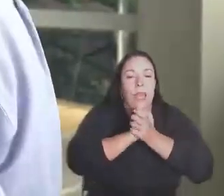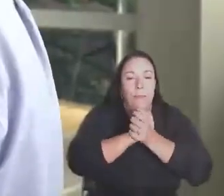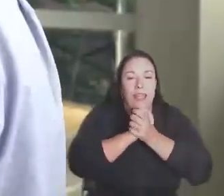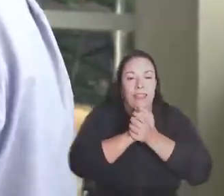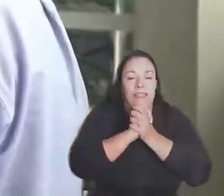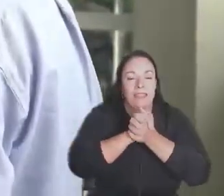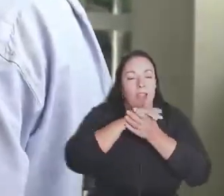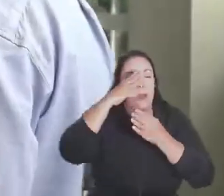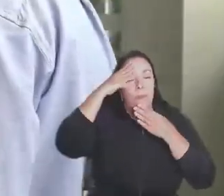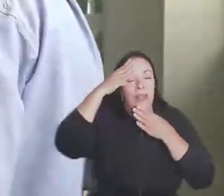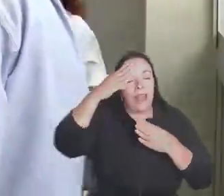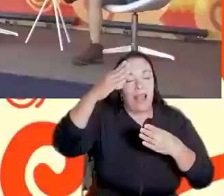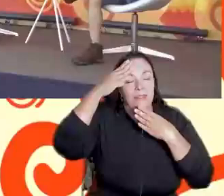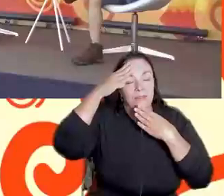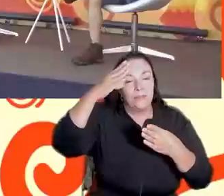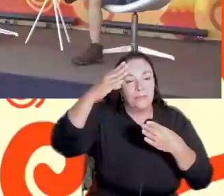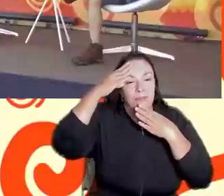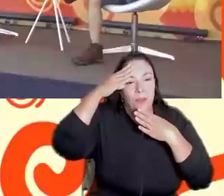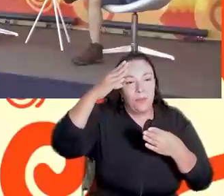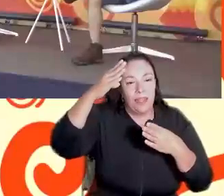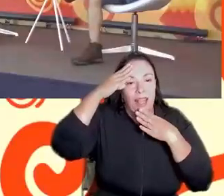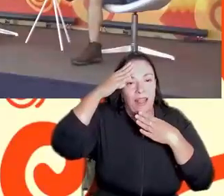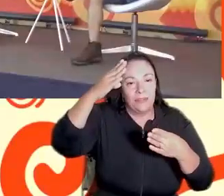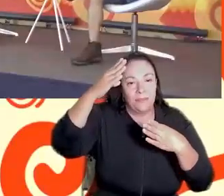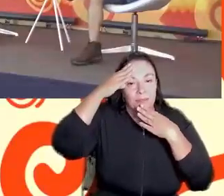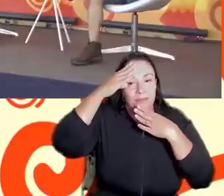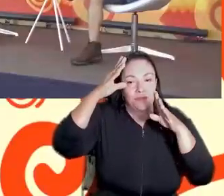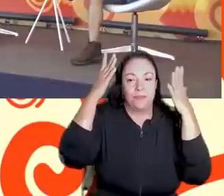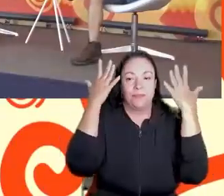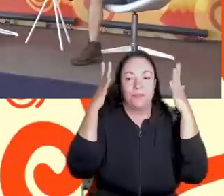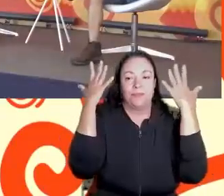Obrigado, professor. É recíproco, viu? Muito obrigado.